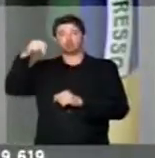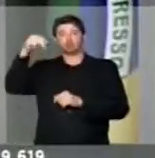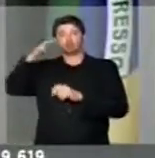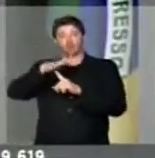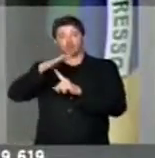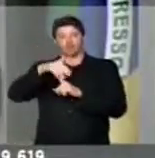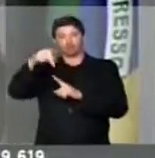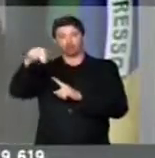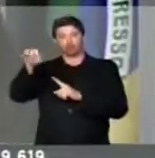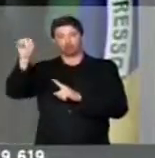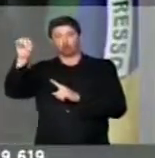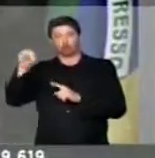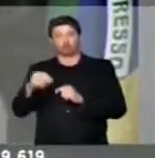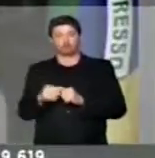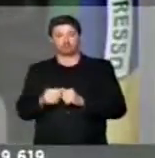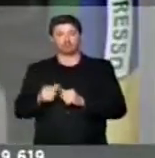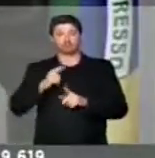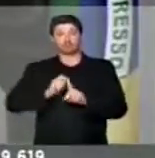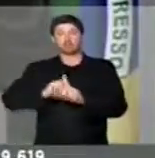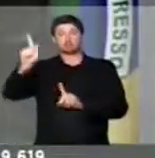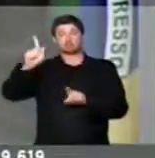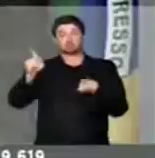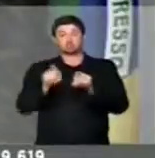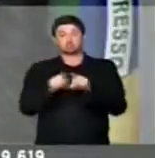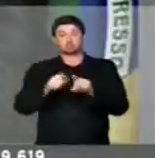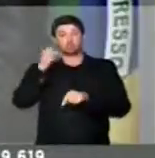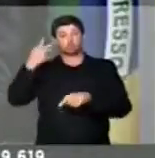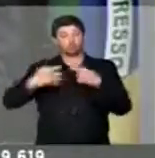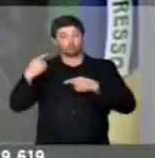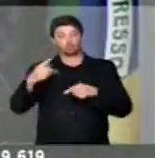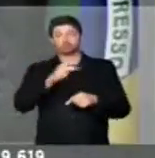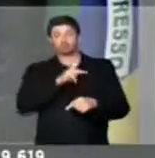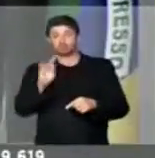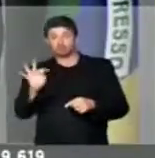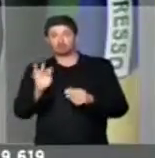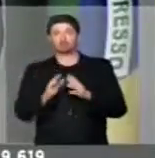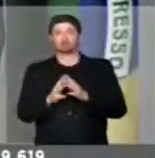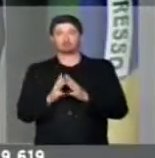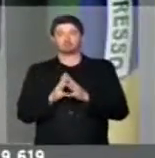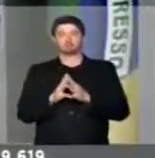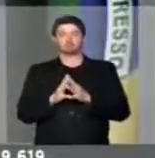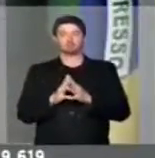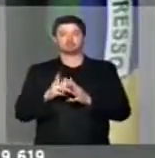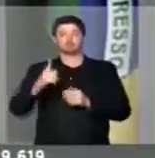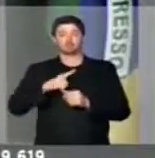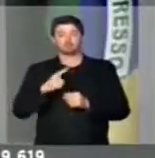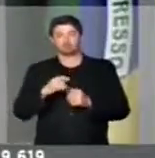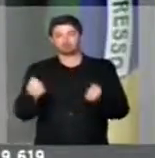Paraná. Tem a expulsão dos políticos do PT. Tem o